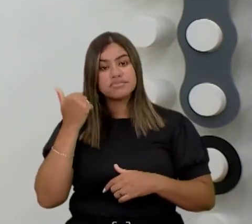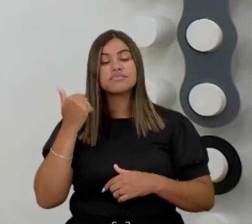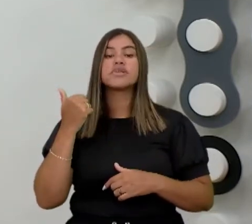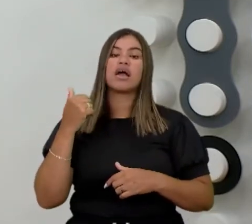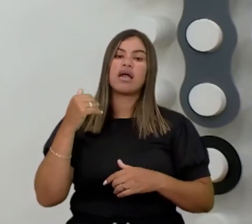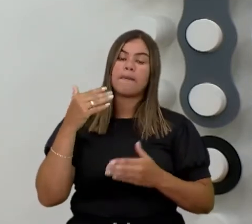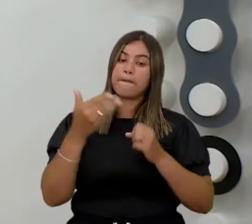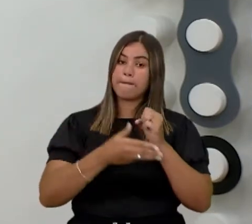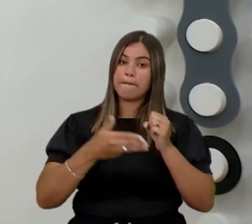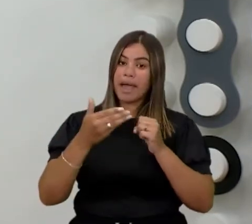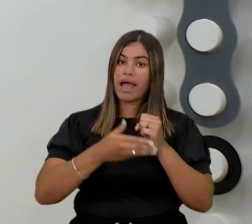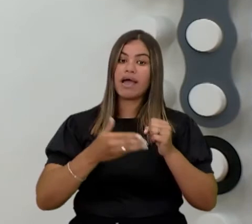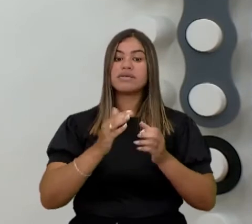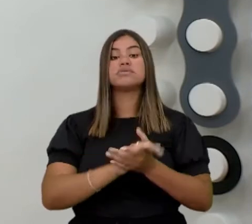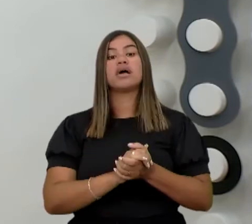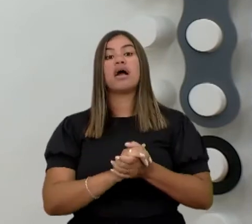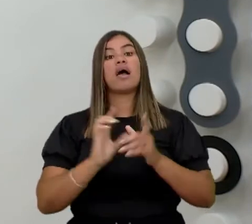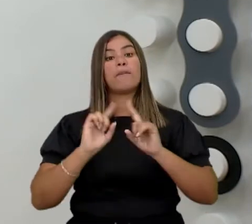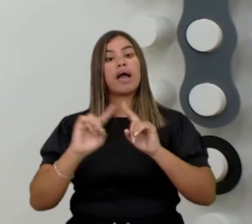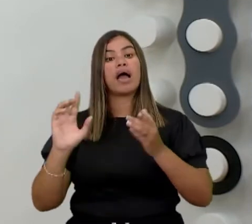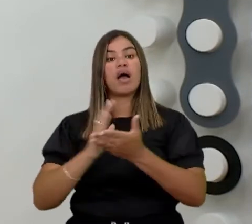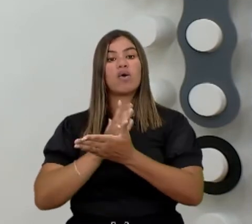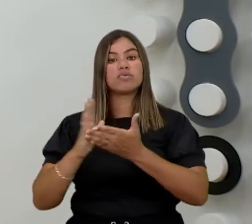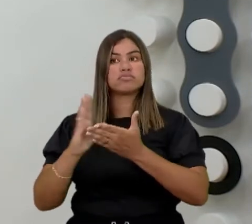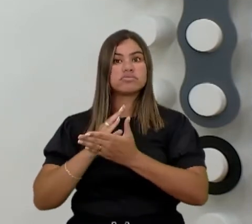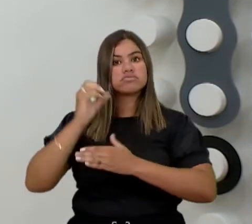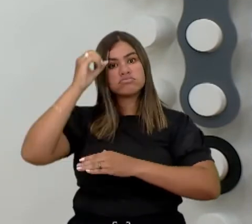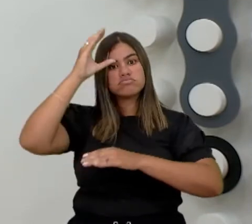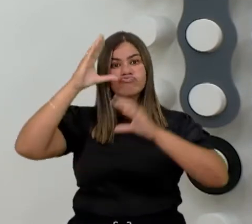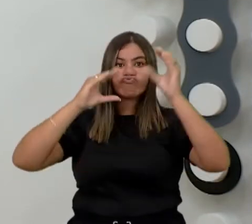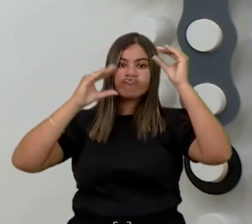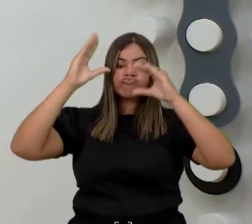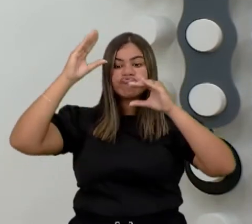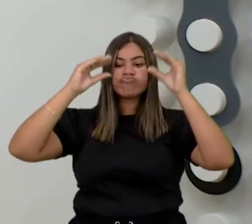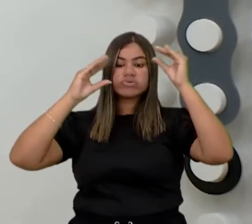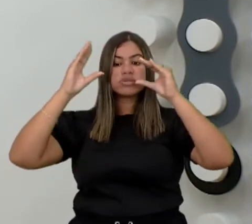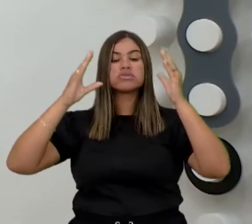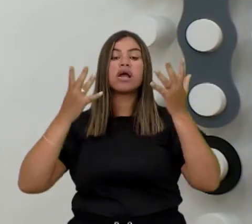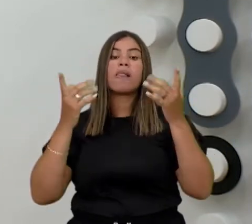desse tema. Tem outros conhecimentos que é maior ou menor, mas a gente sempre